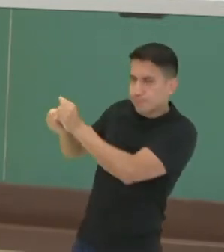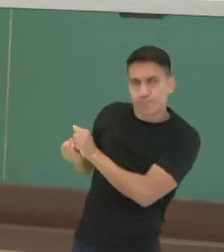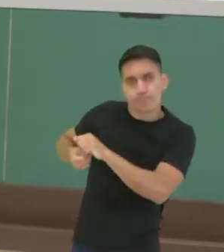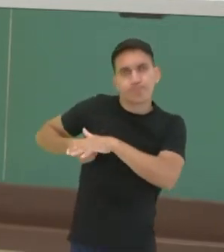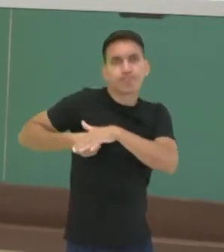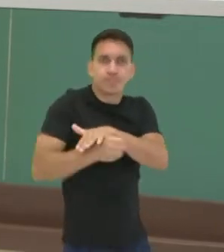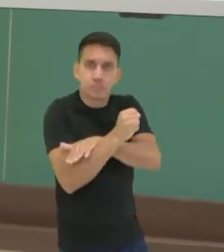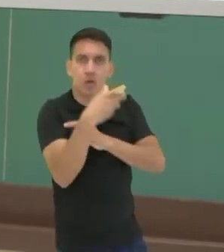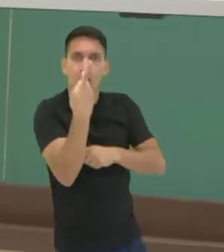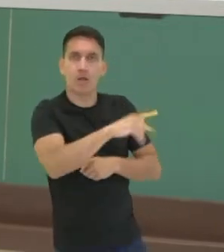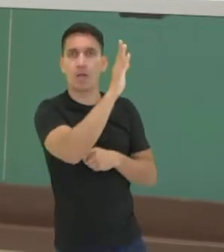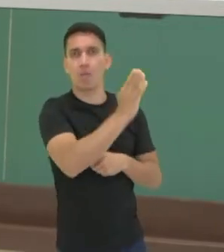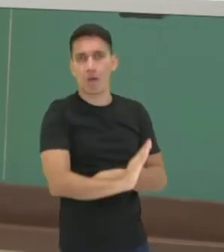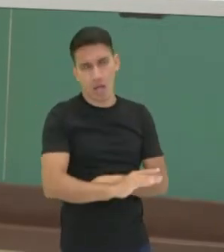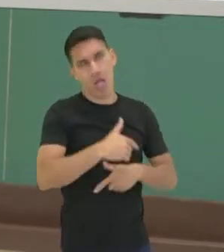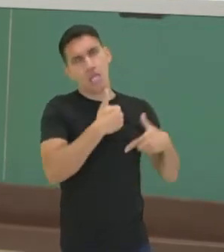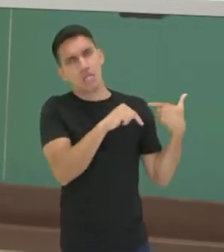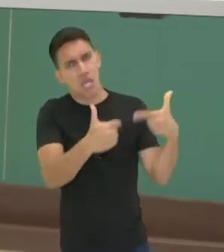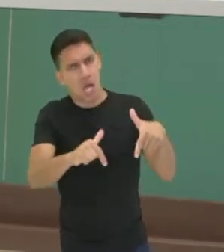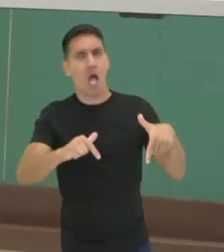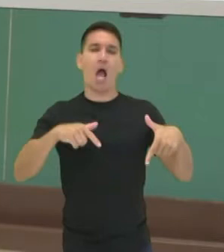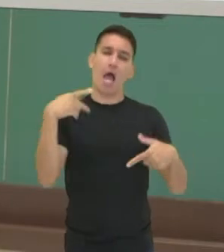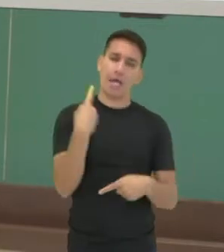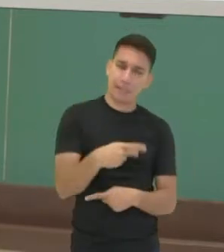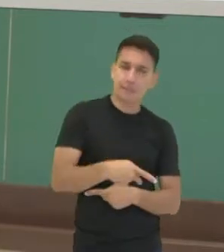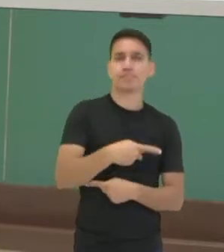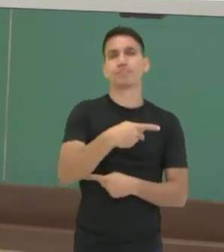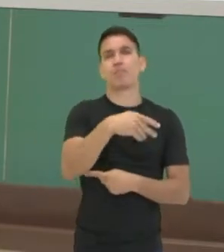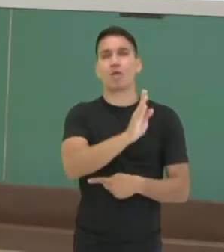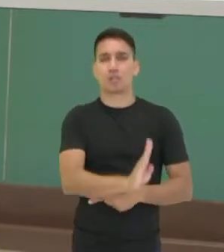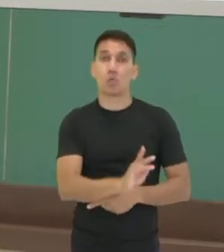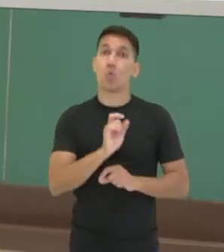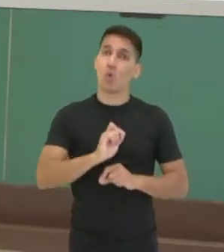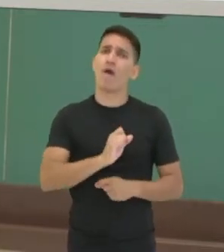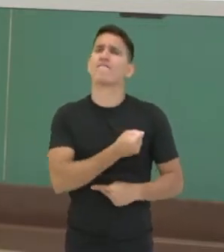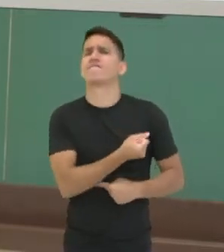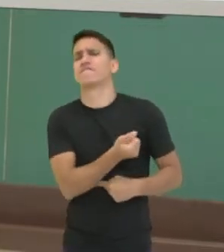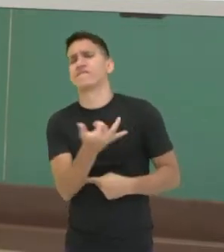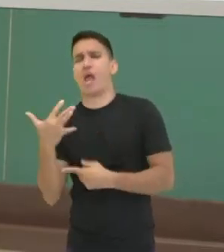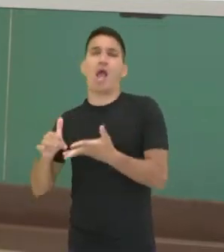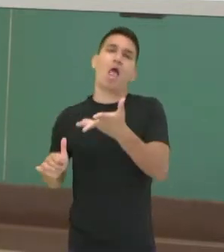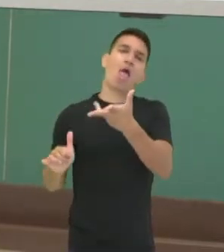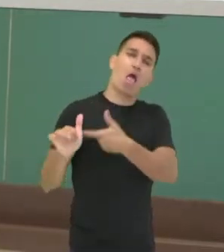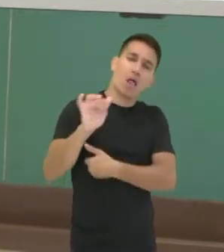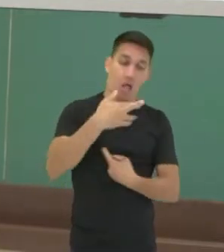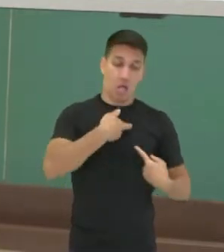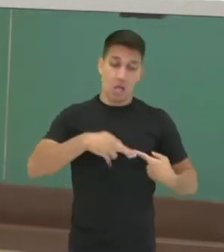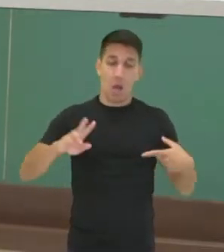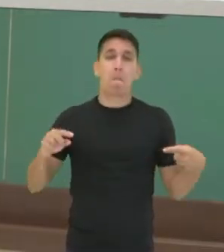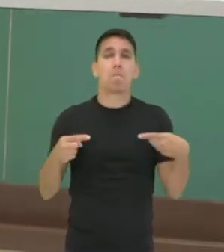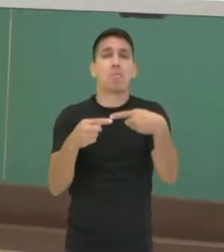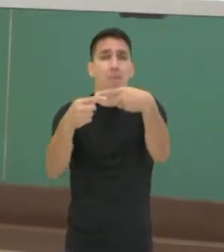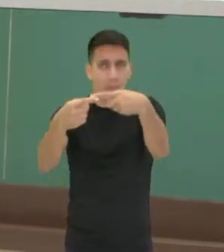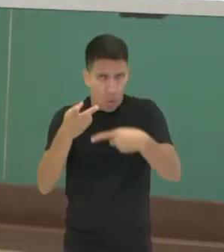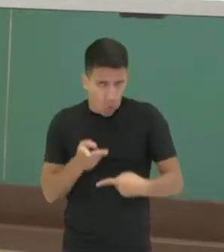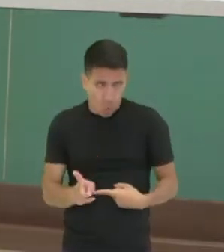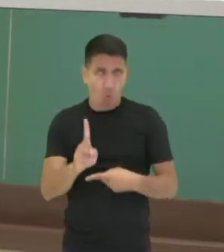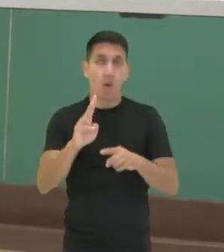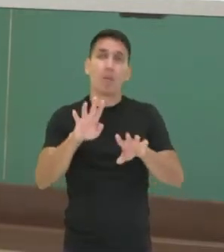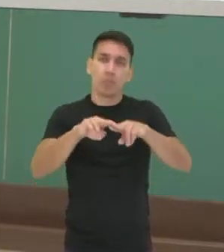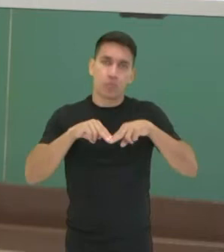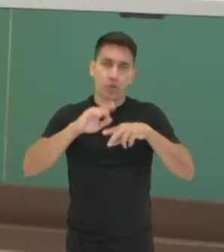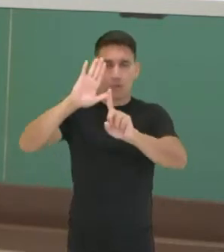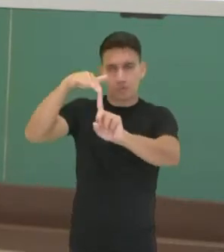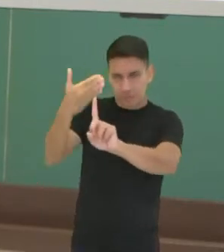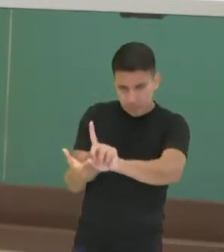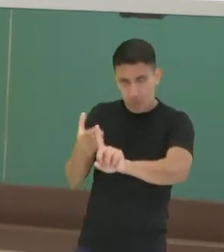da África para o trabalho escravo no Brasil, vieram muitos elementos da religião africana, entre eles o culto aos